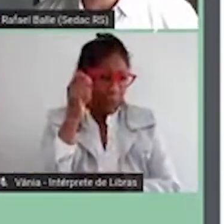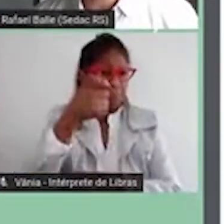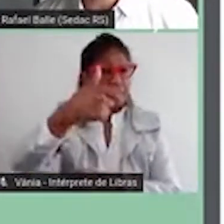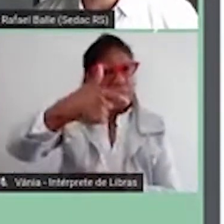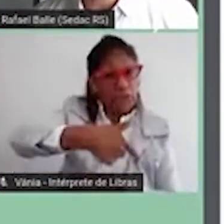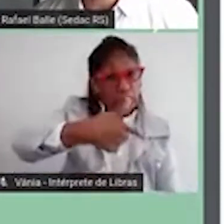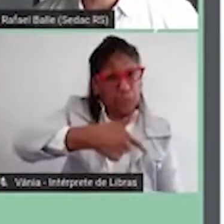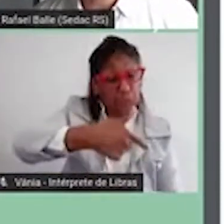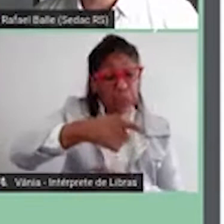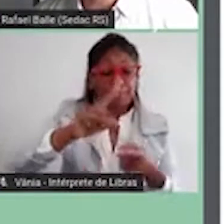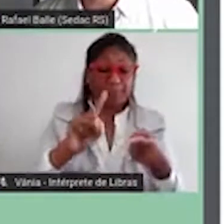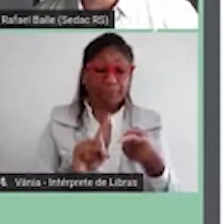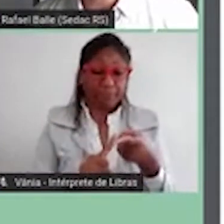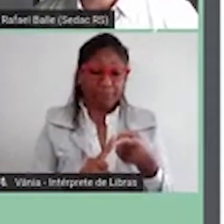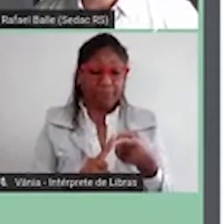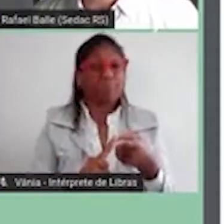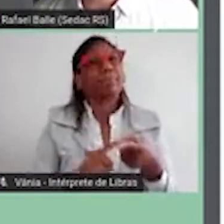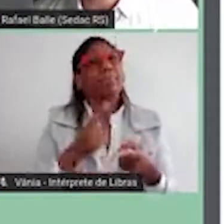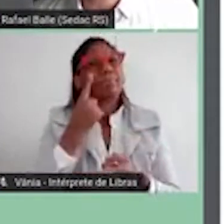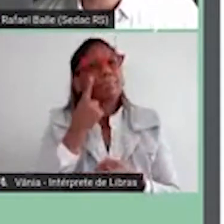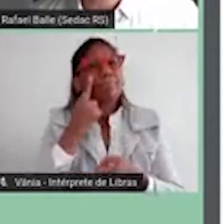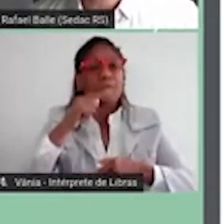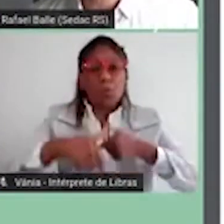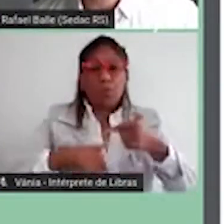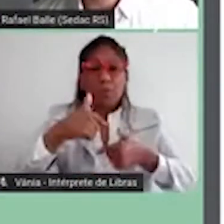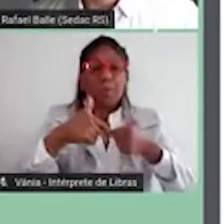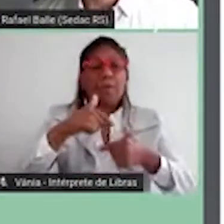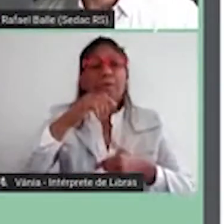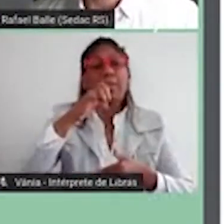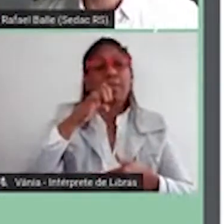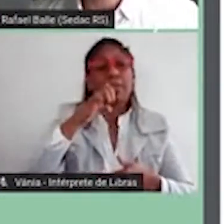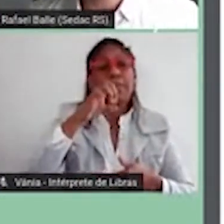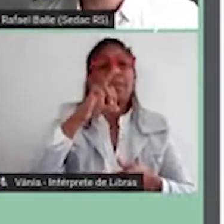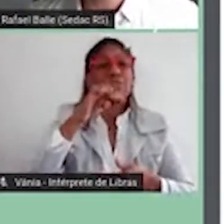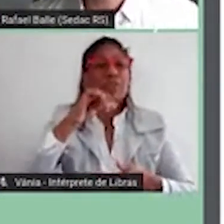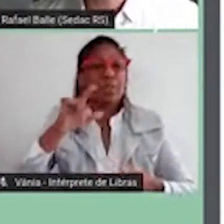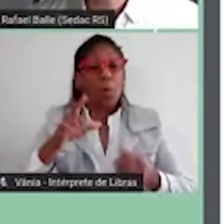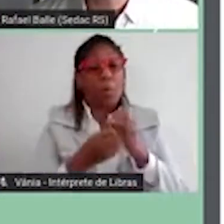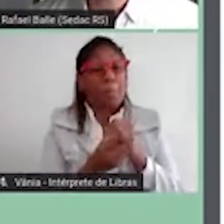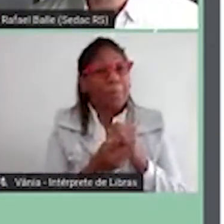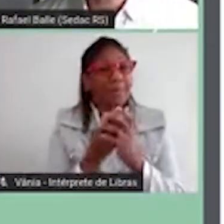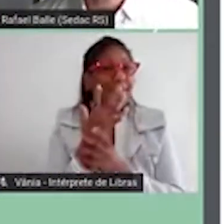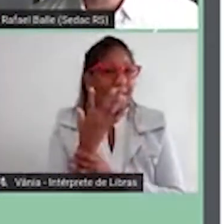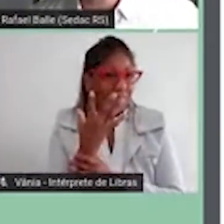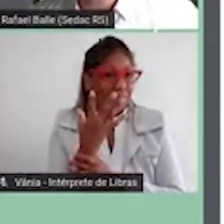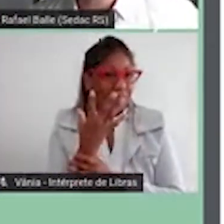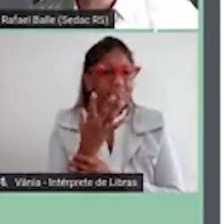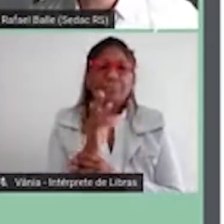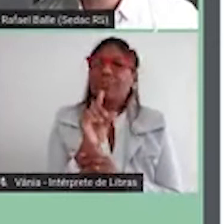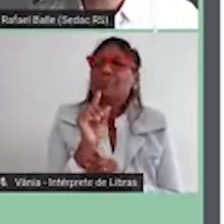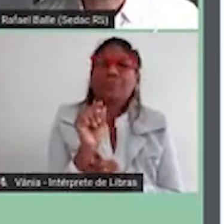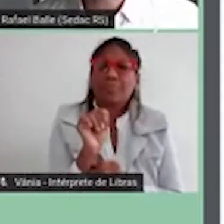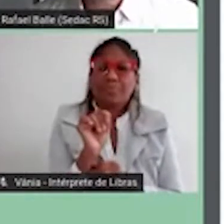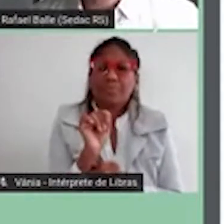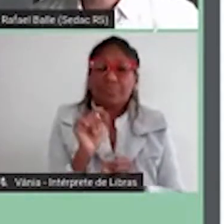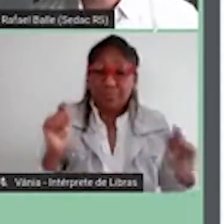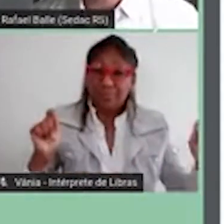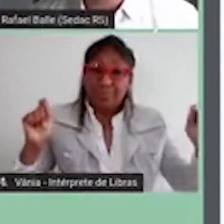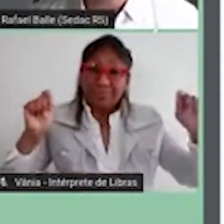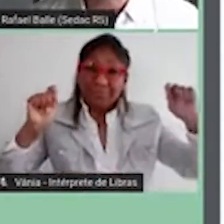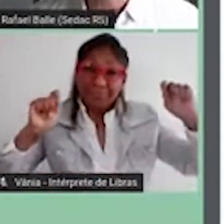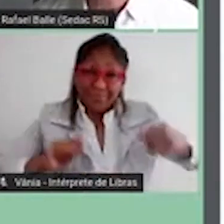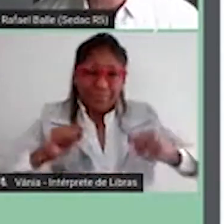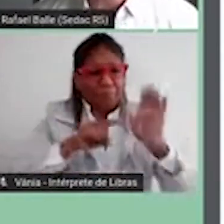bastante estruturante, a linha de editais para criação e formação. Então, estamos falando aqui de possibilidades de pesquisa,